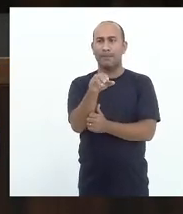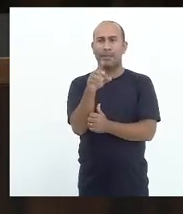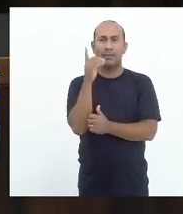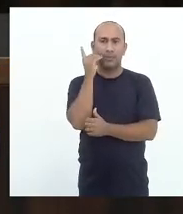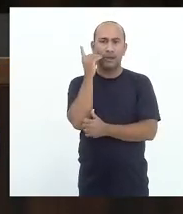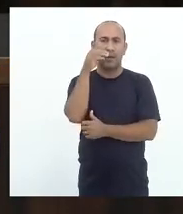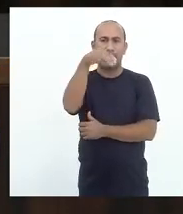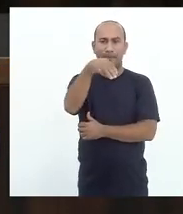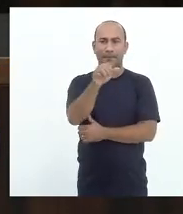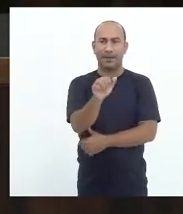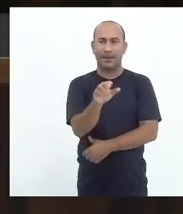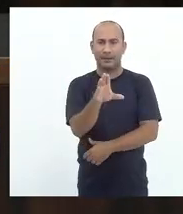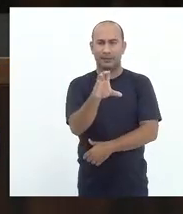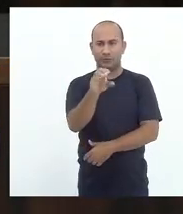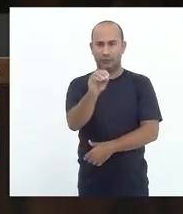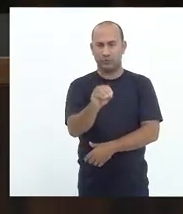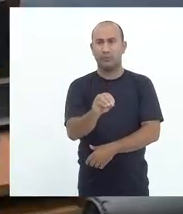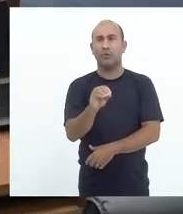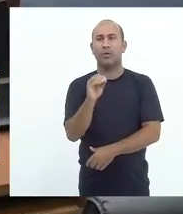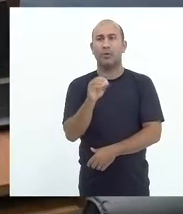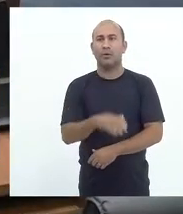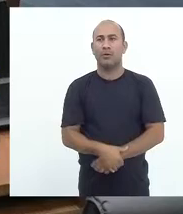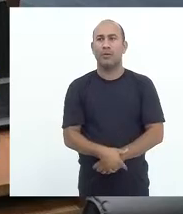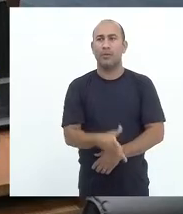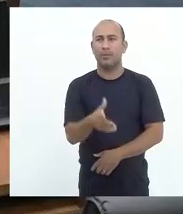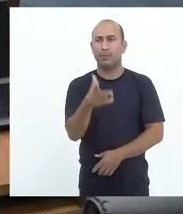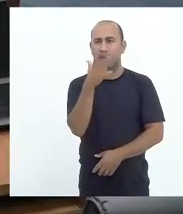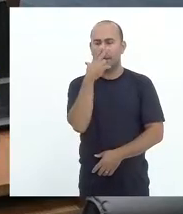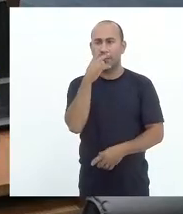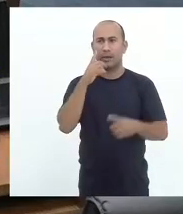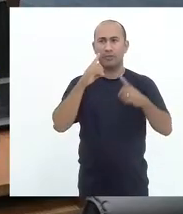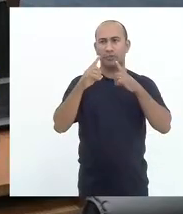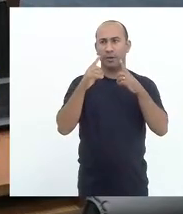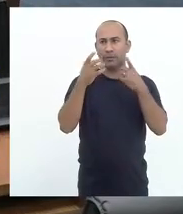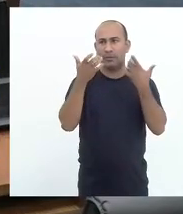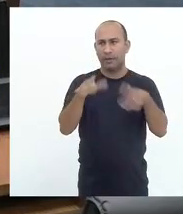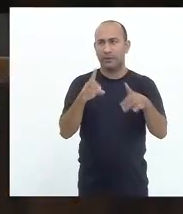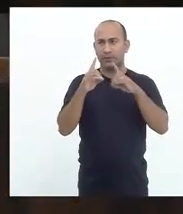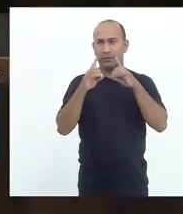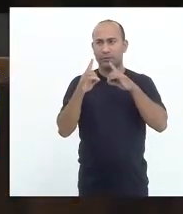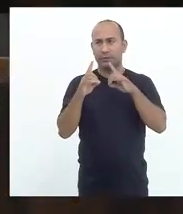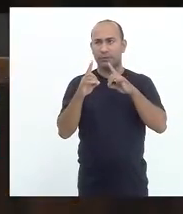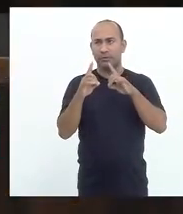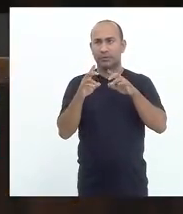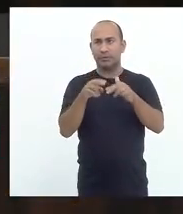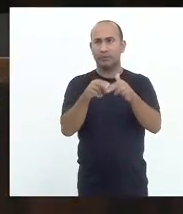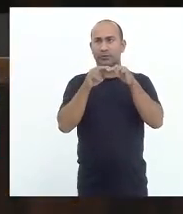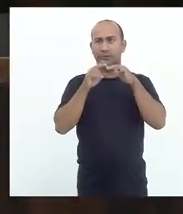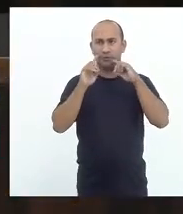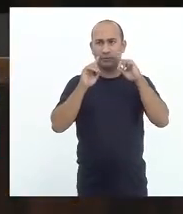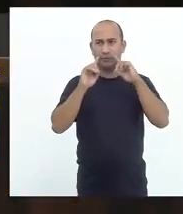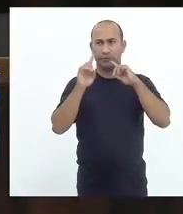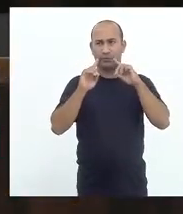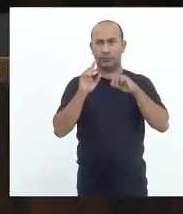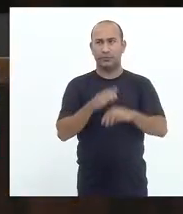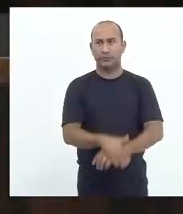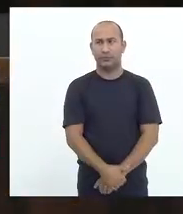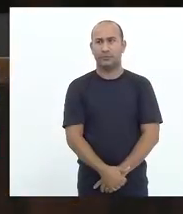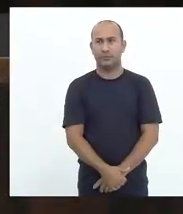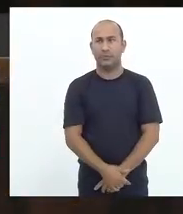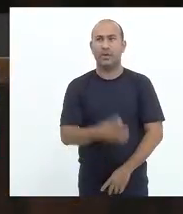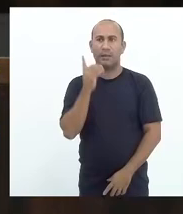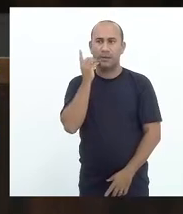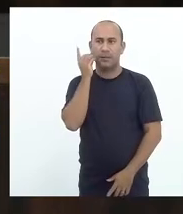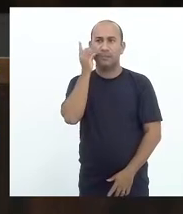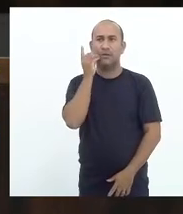Pacheco. Com os pareceres emitidos, em discussão. Não havendo quem queira... Para discutir. Para discutir, presidente. Desculpa,